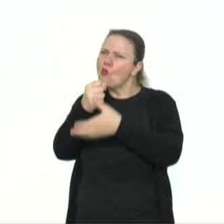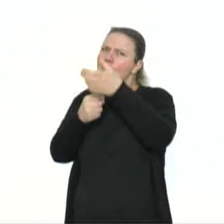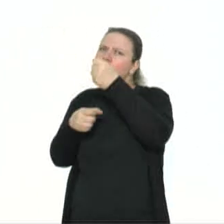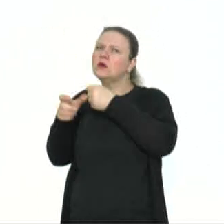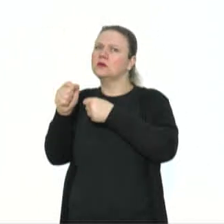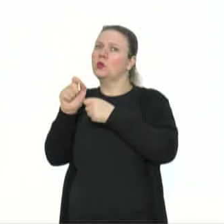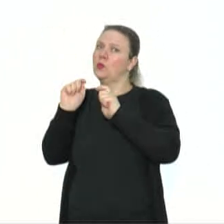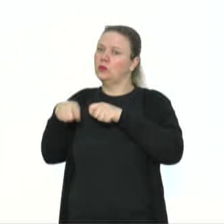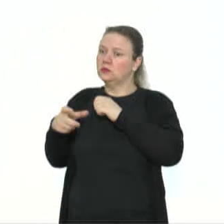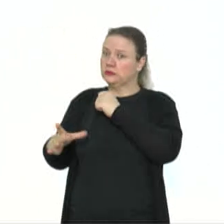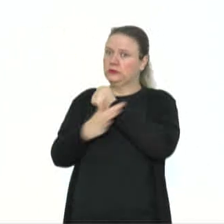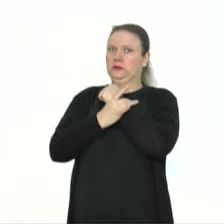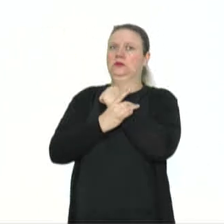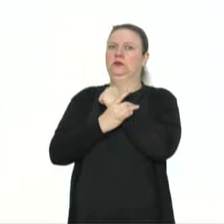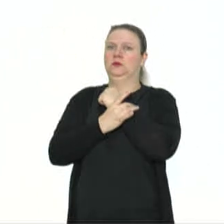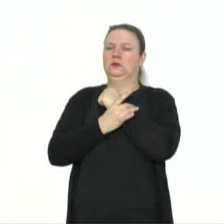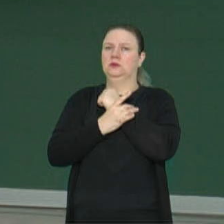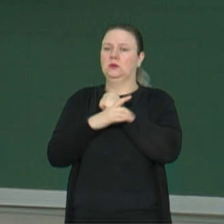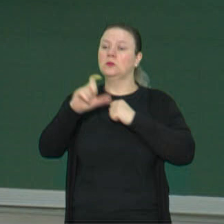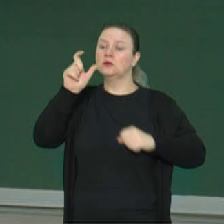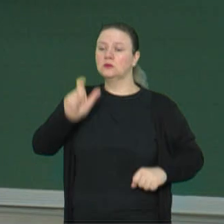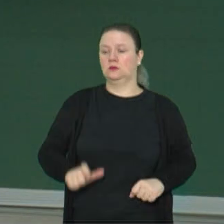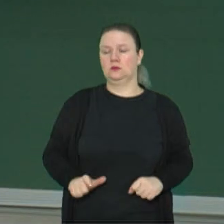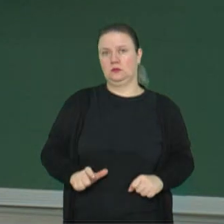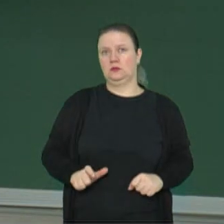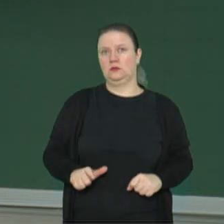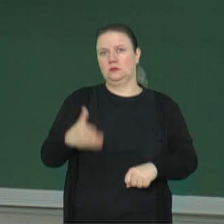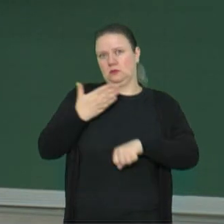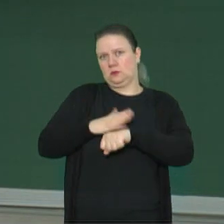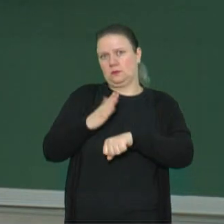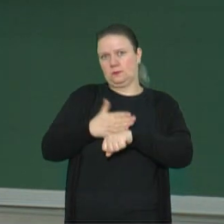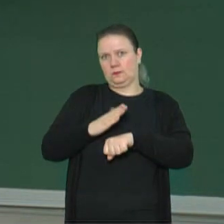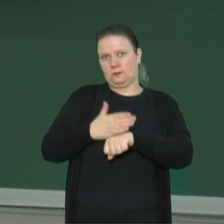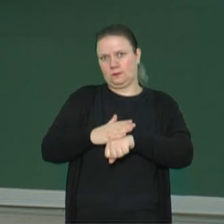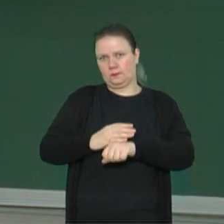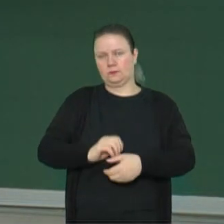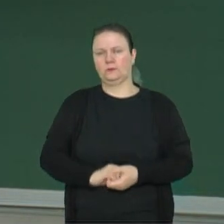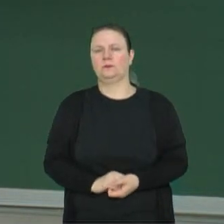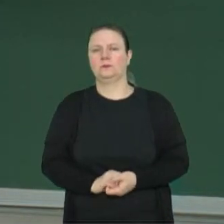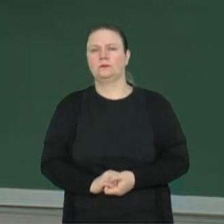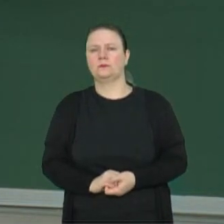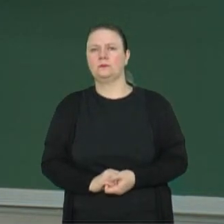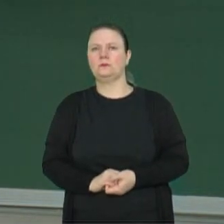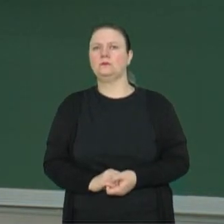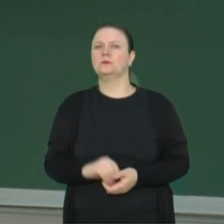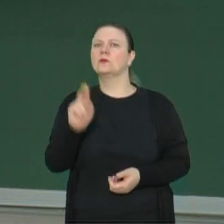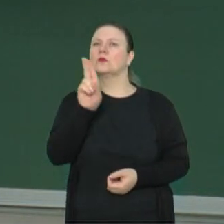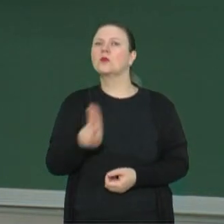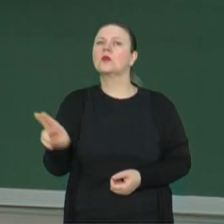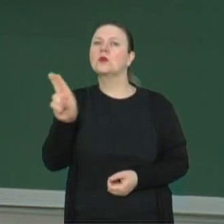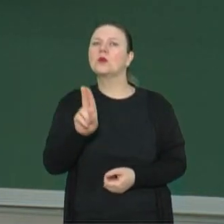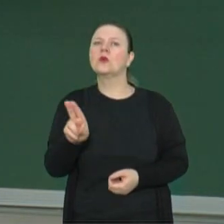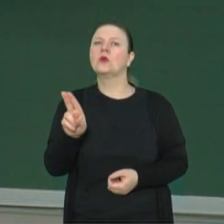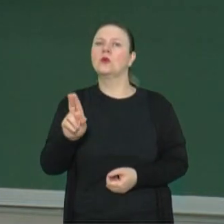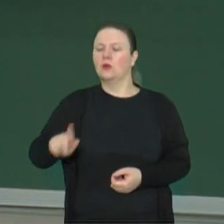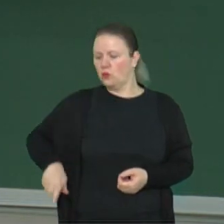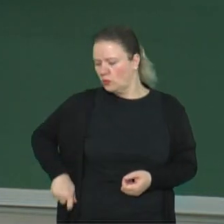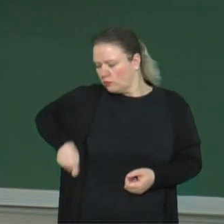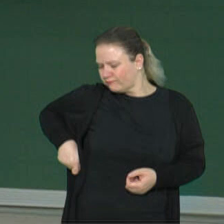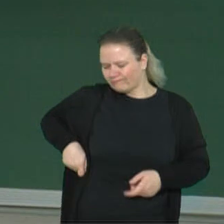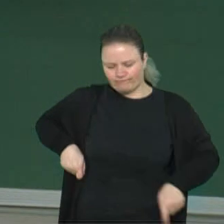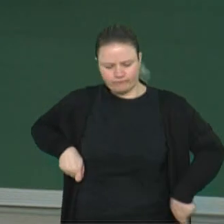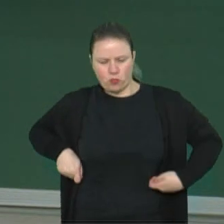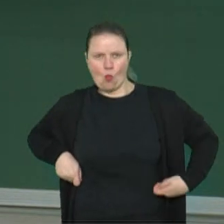a corda que faz a segurança do atleta, do praticante, né, então ele está sempre utilizando da corda para dar